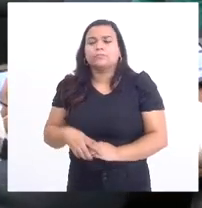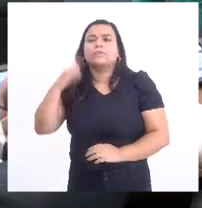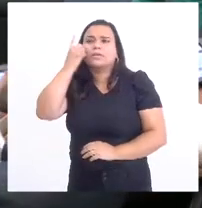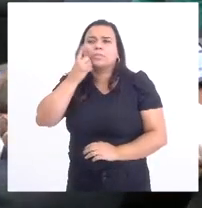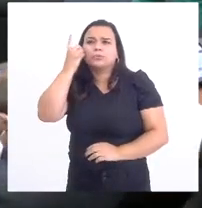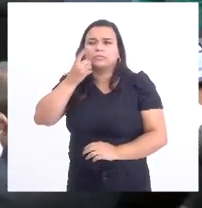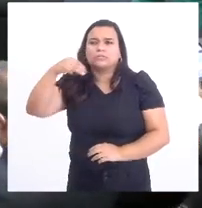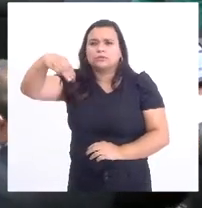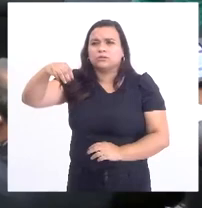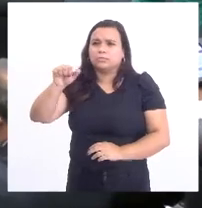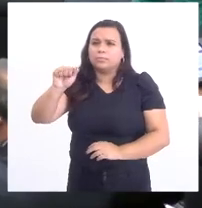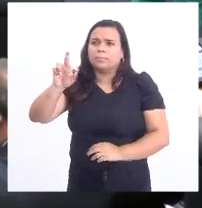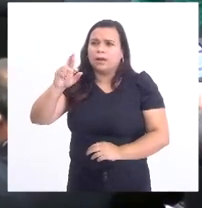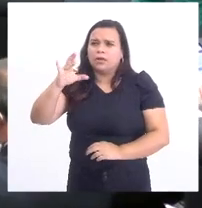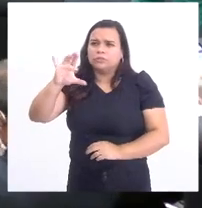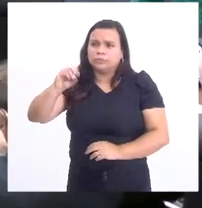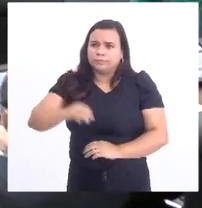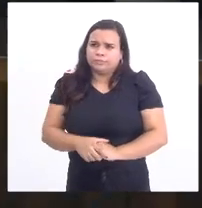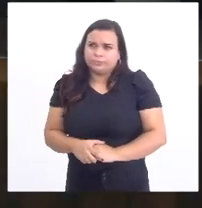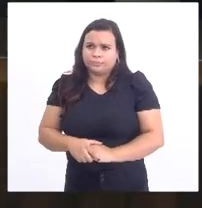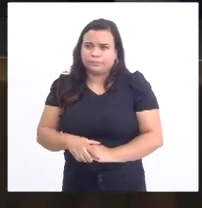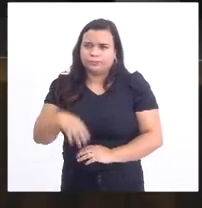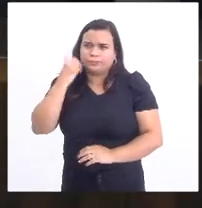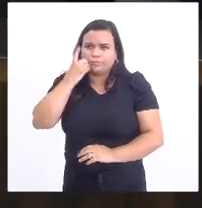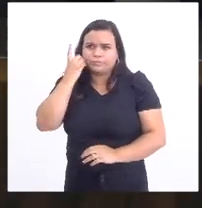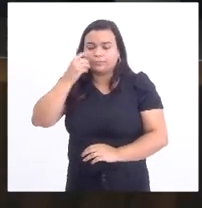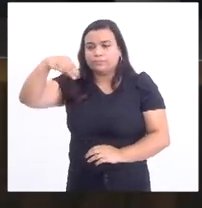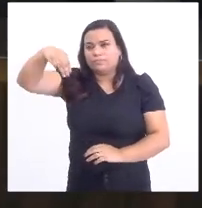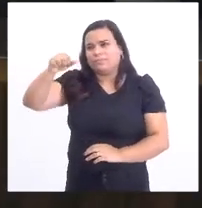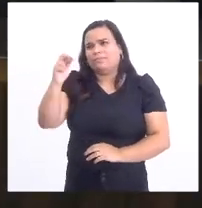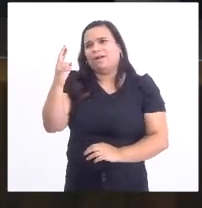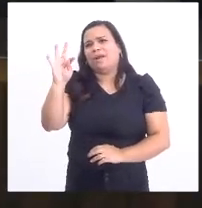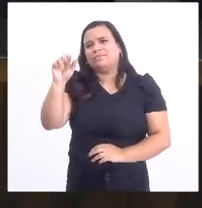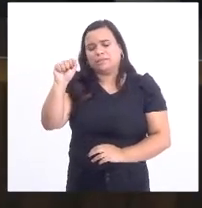Deputado Márcio Gualberto. Deputada Marta Rocha.